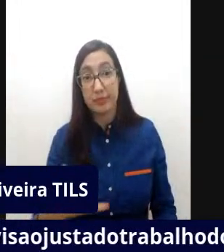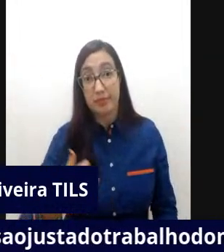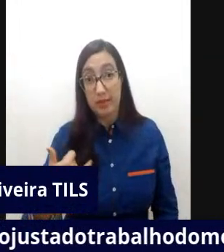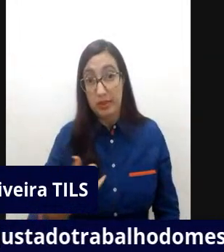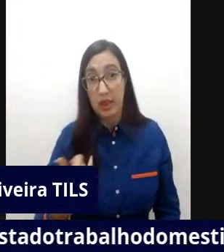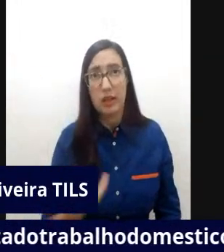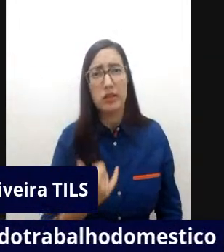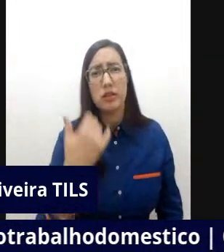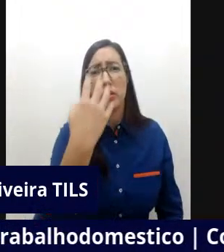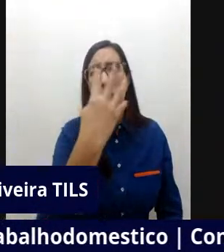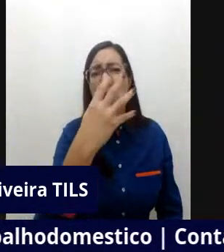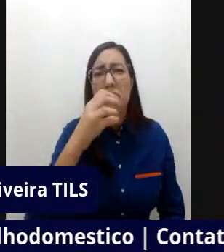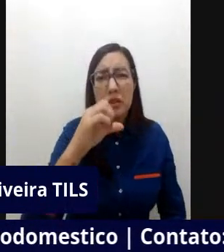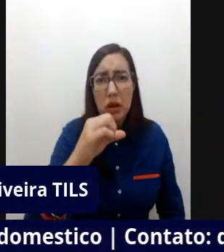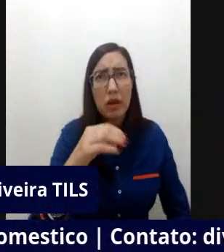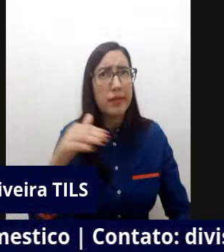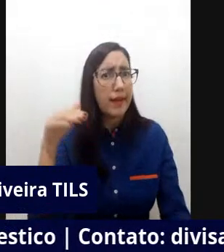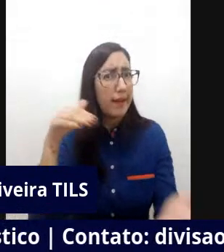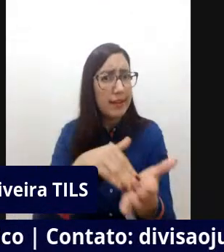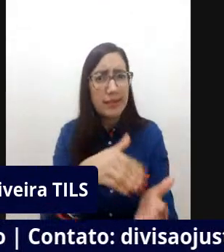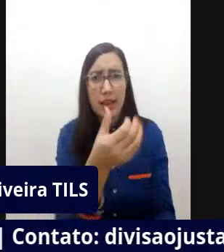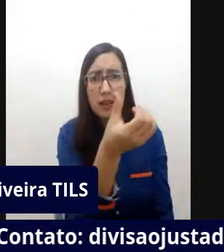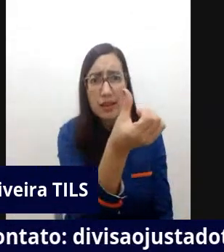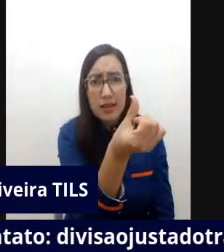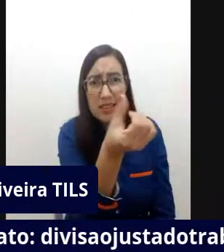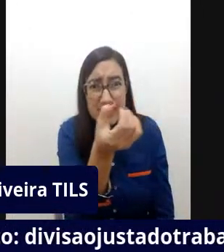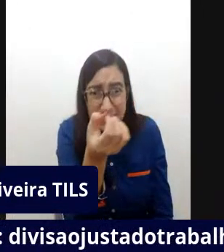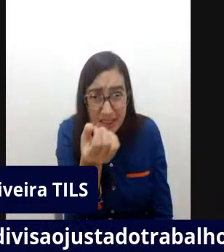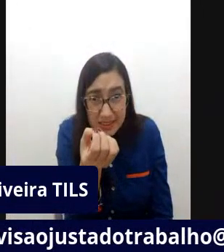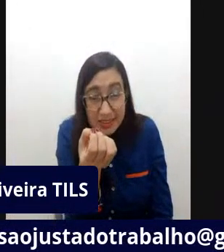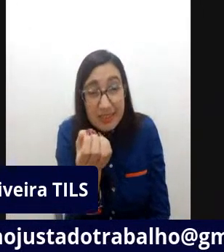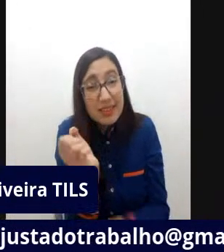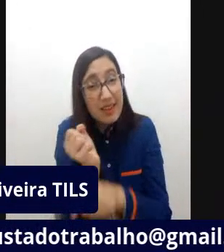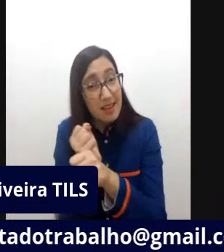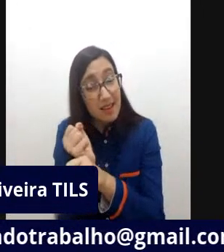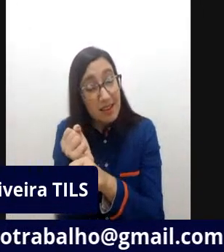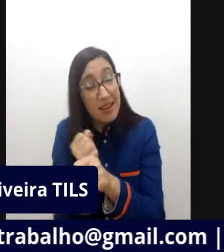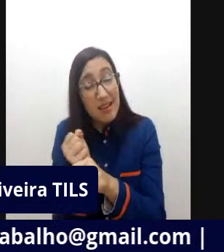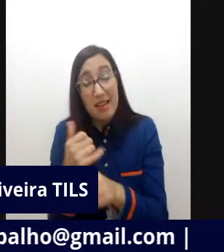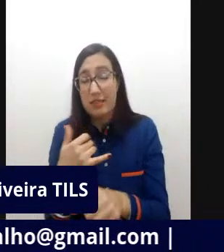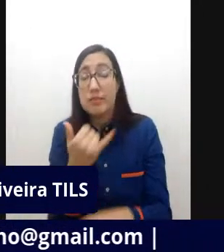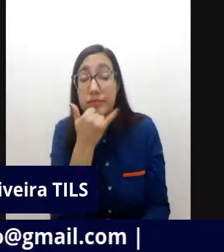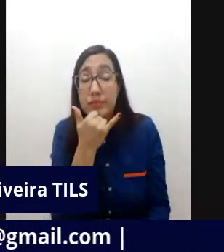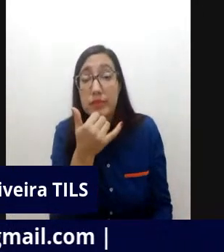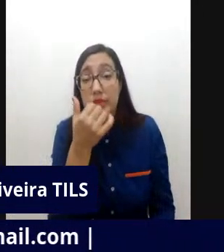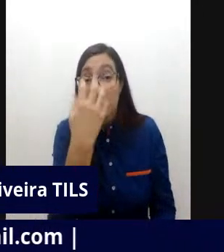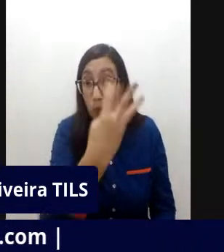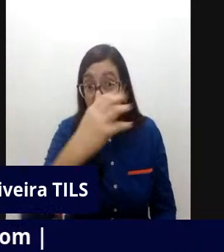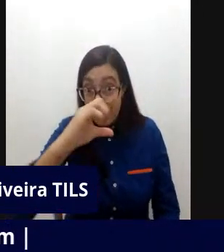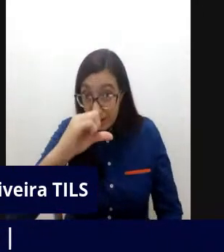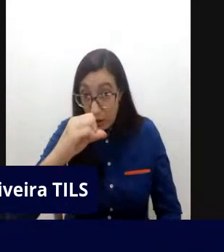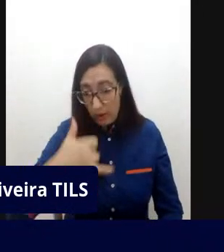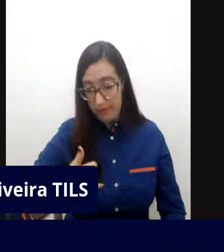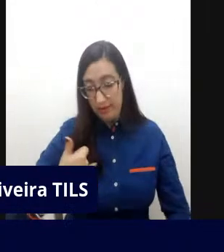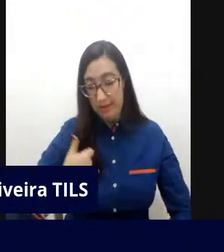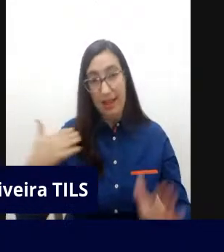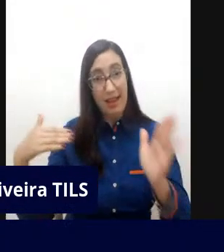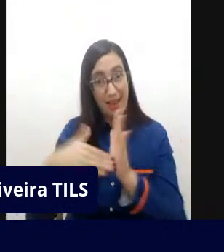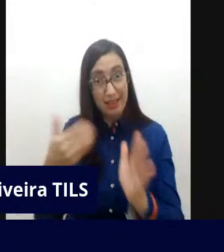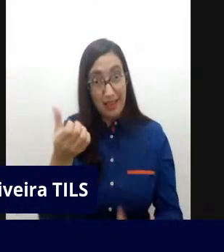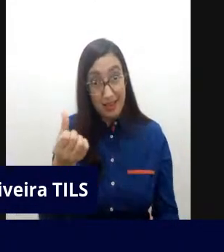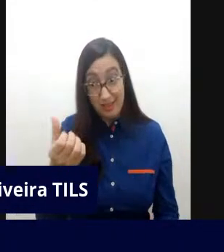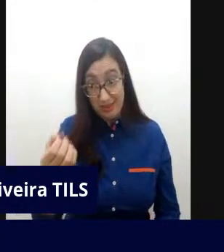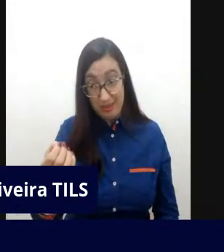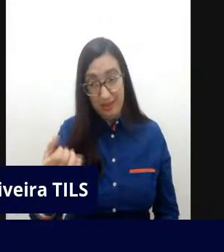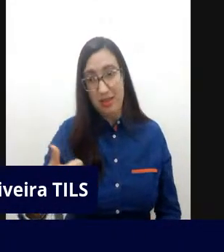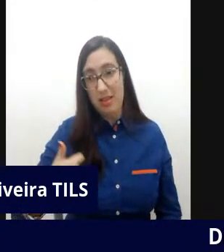trabalhando, sem carteira assinada, e ainda, além do trabalho doméstico realizado na casa dos empregadores,